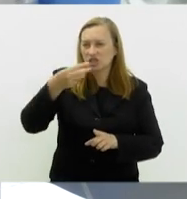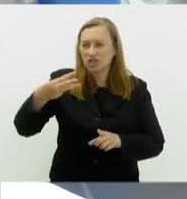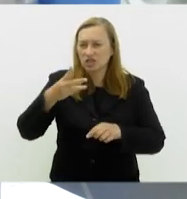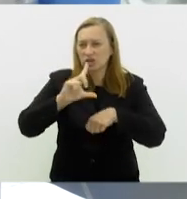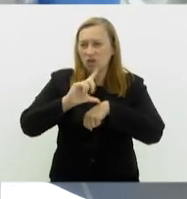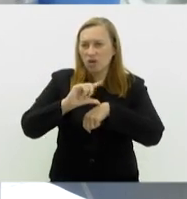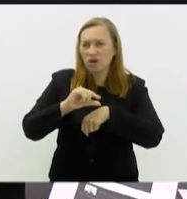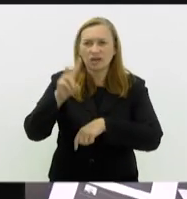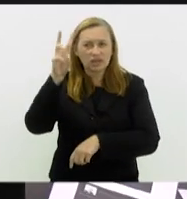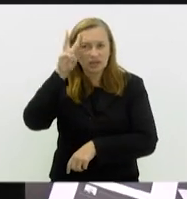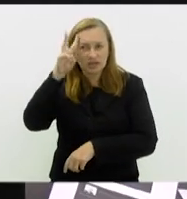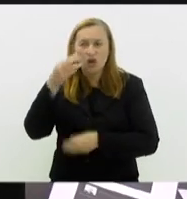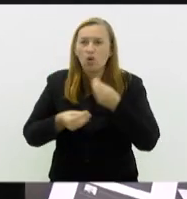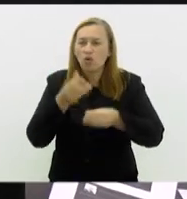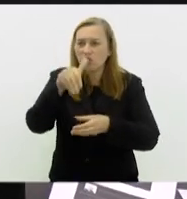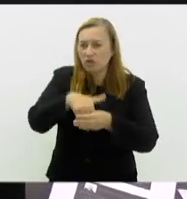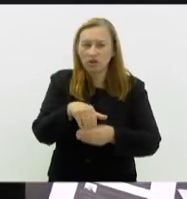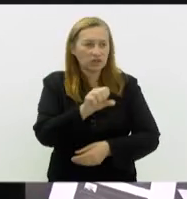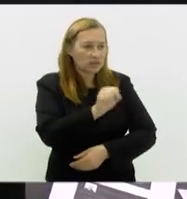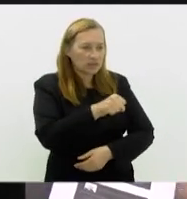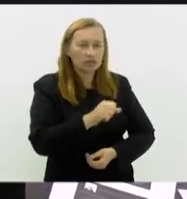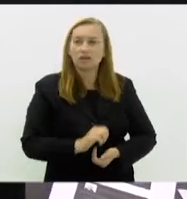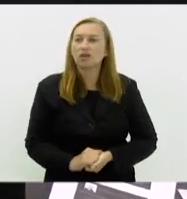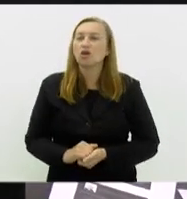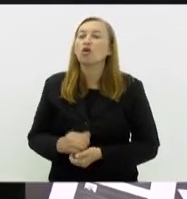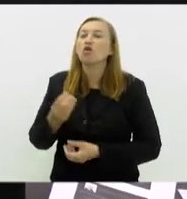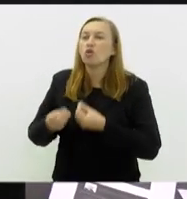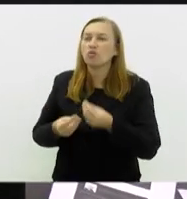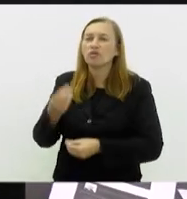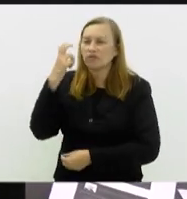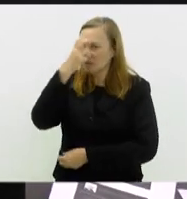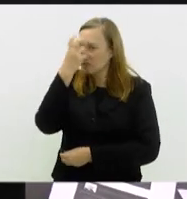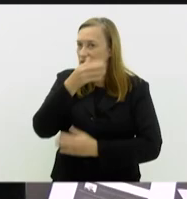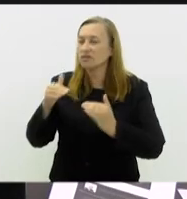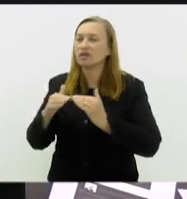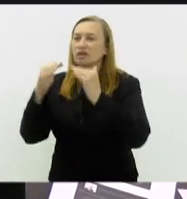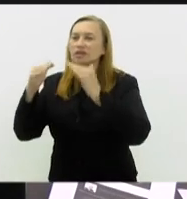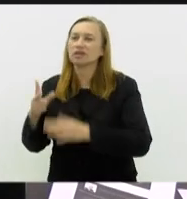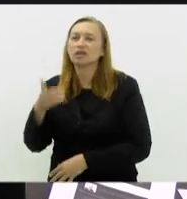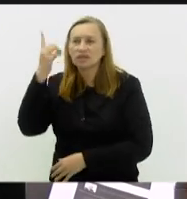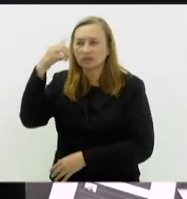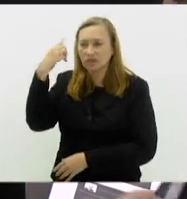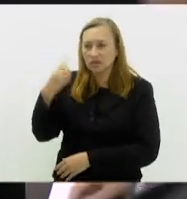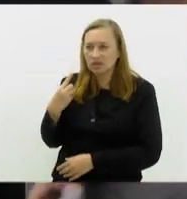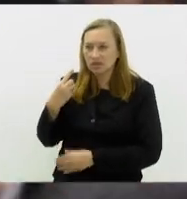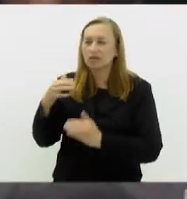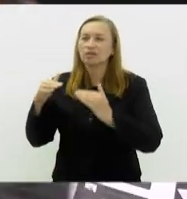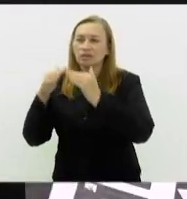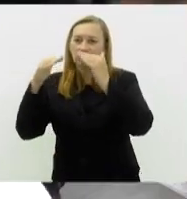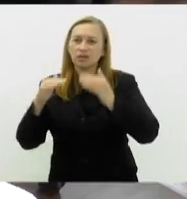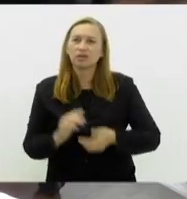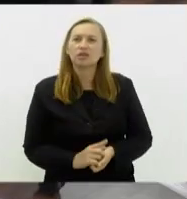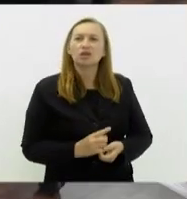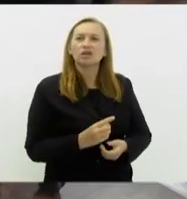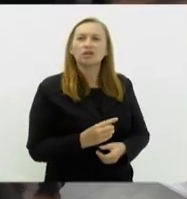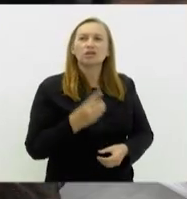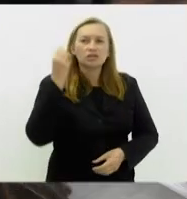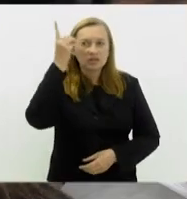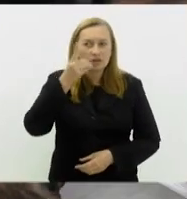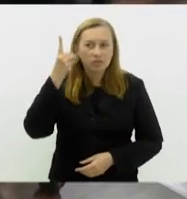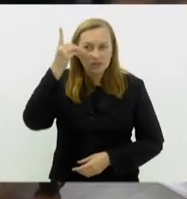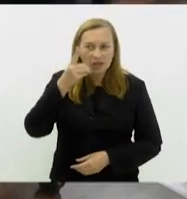deputado munir Neto favorável como vota deputada Verônica favorável como vota deputada Dani Bal favorável como vota